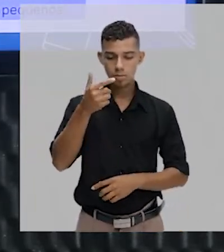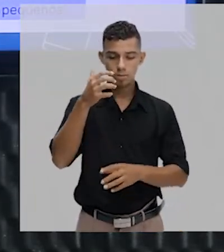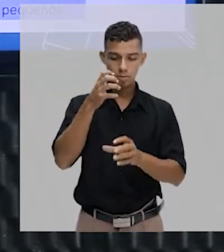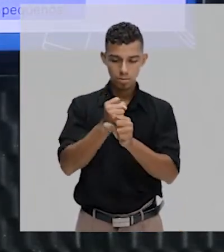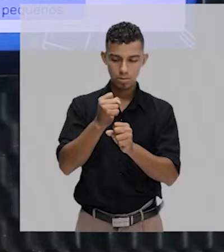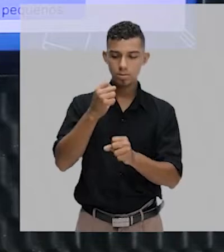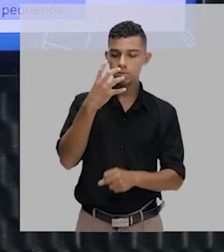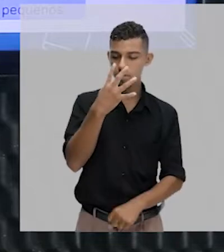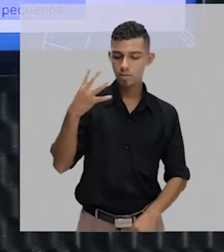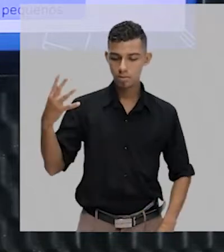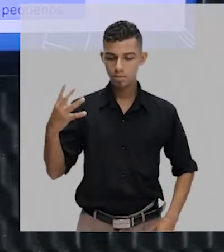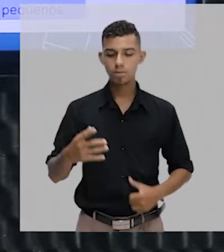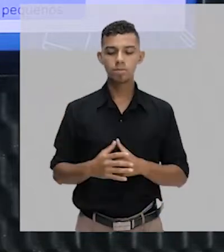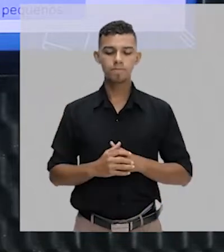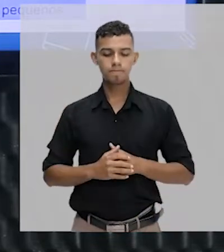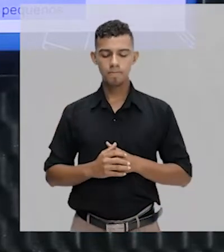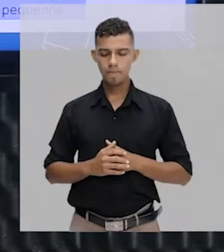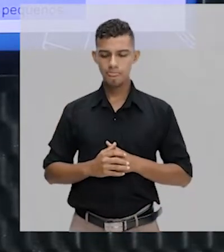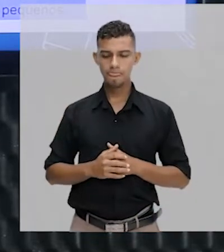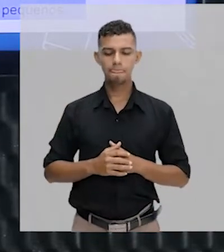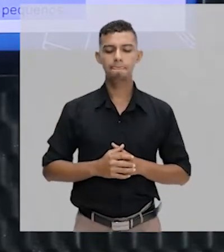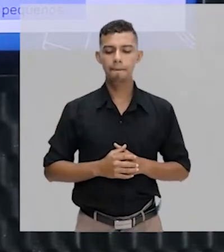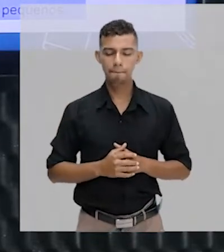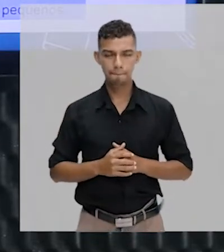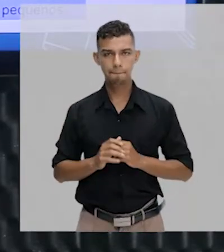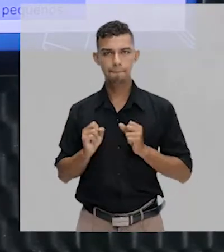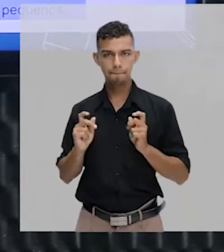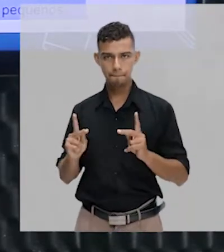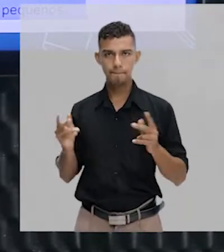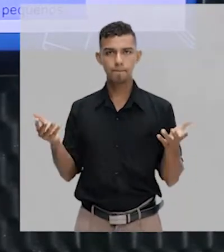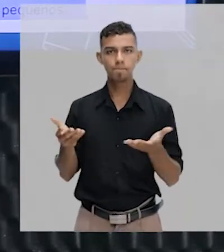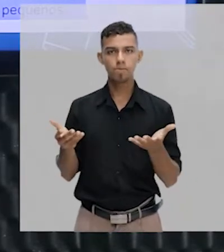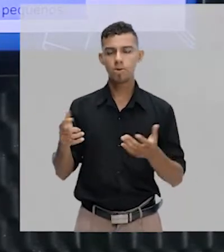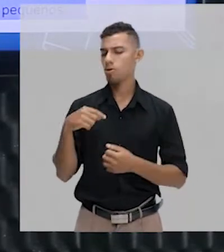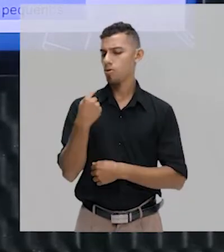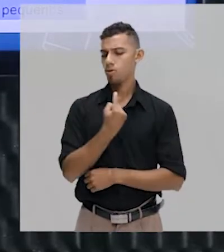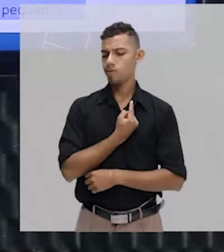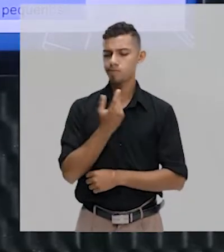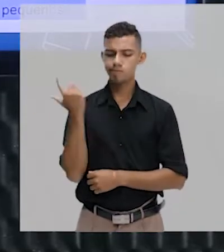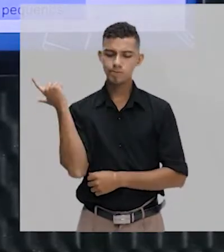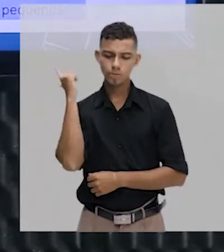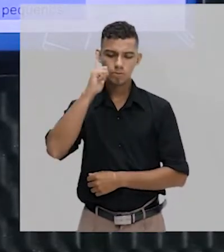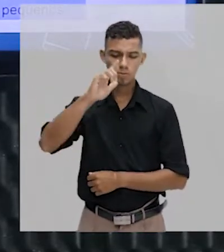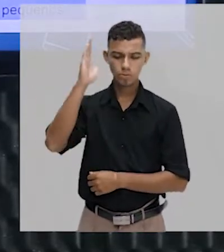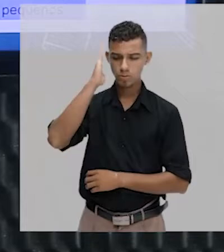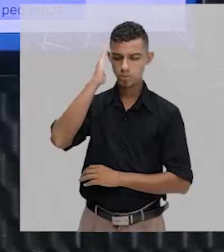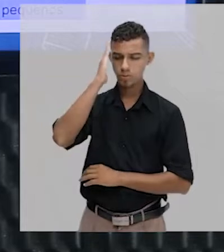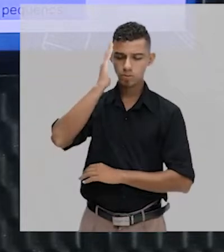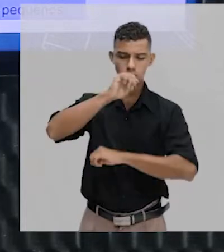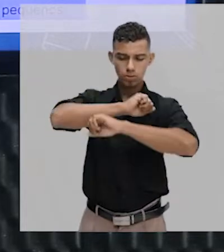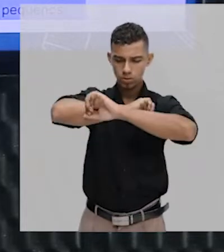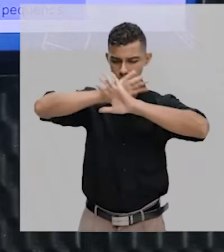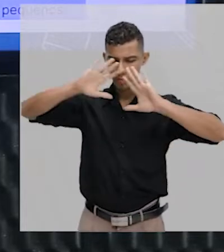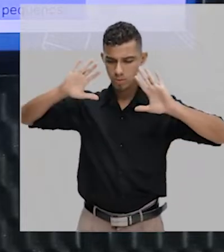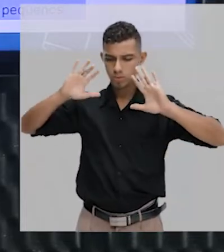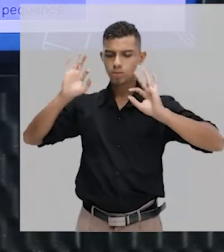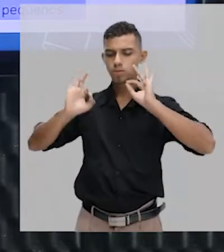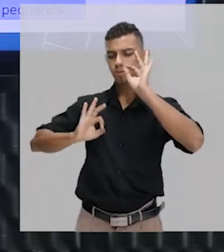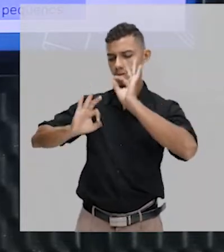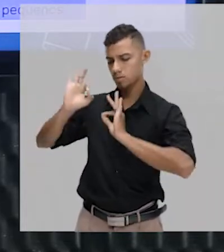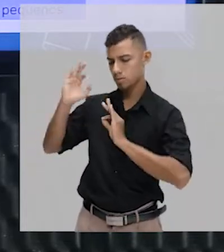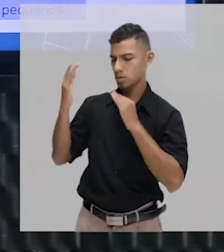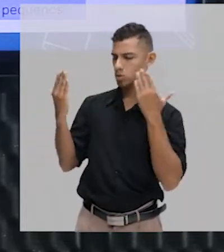de carbono. Tá certo? Então, aqui a gente pode entender, se a gente comparar as massas